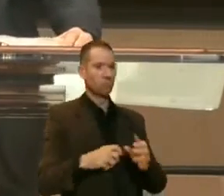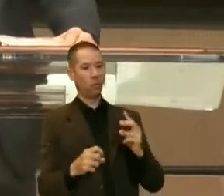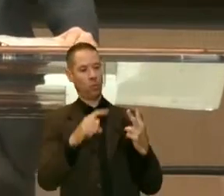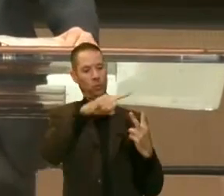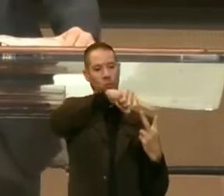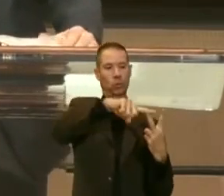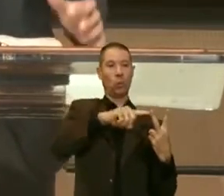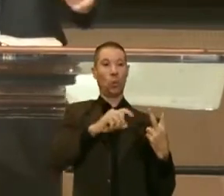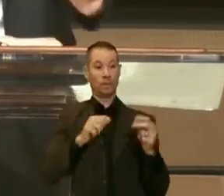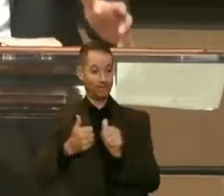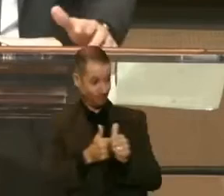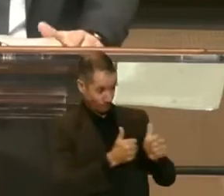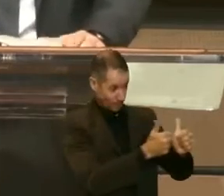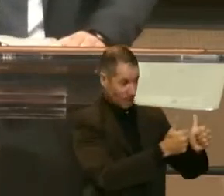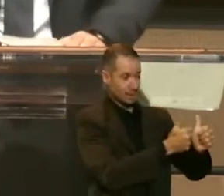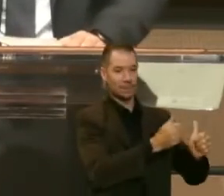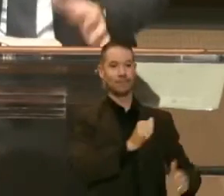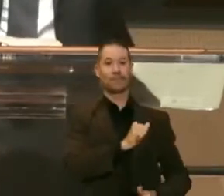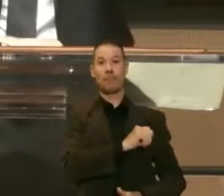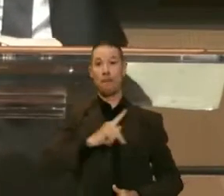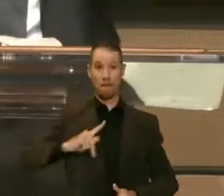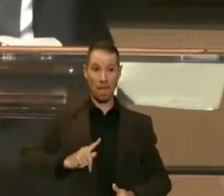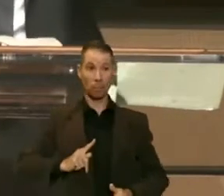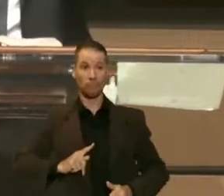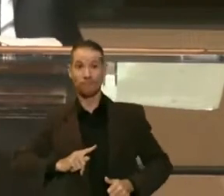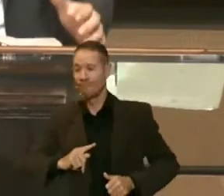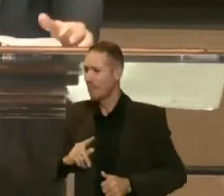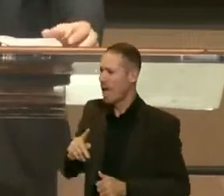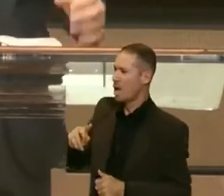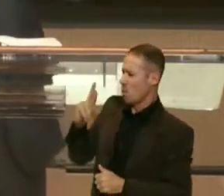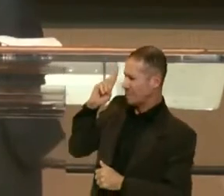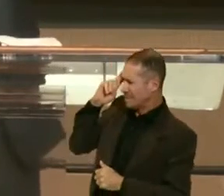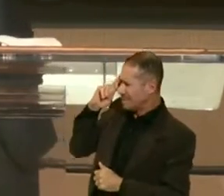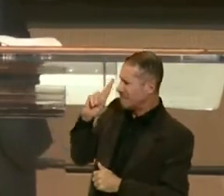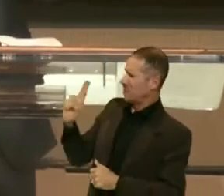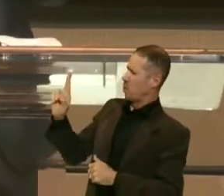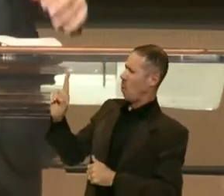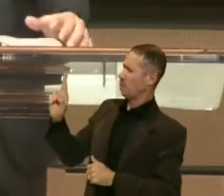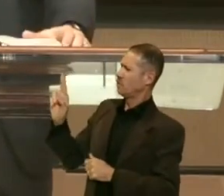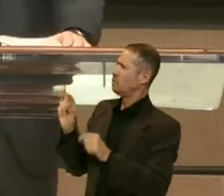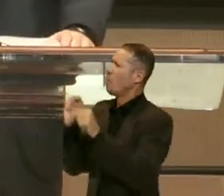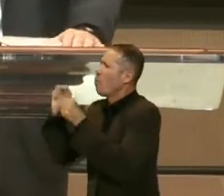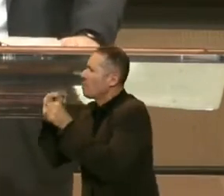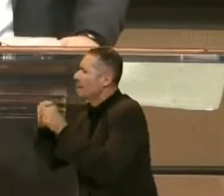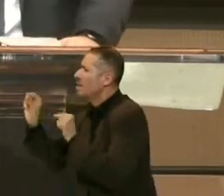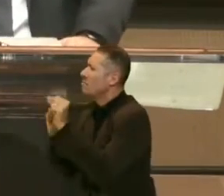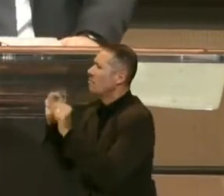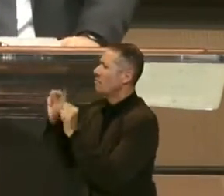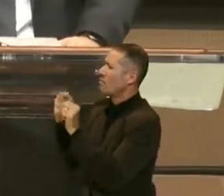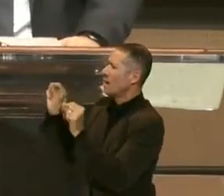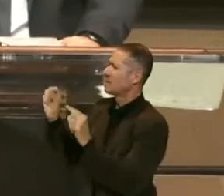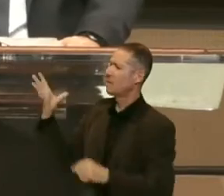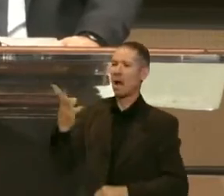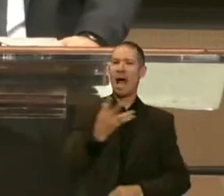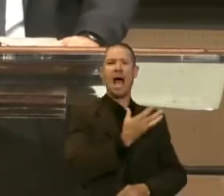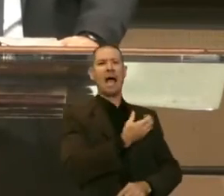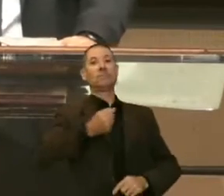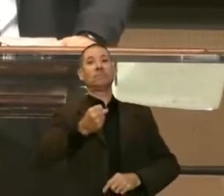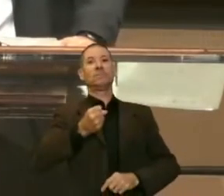Silas. Depois, trazendo-os para fora, disse: senhores, que devo fazer para que seja salvo?